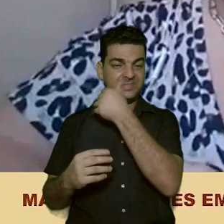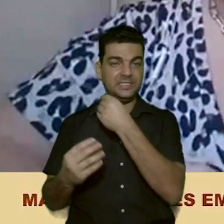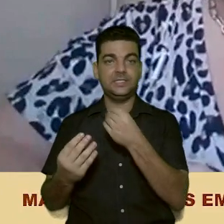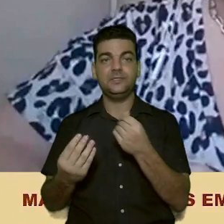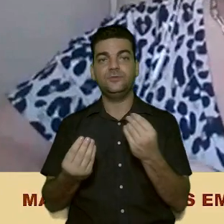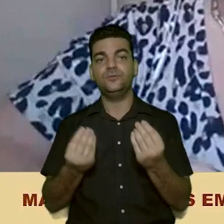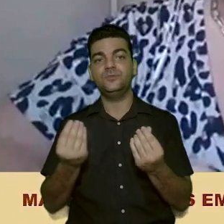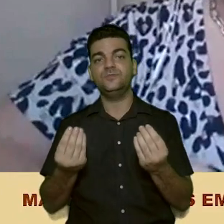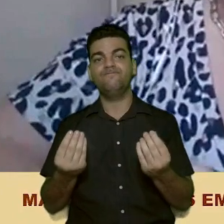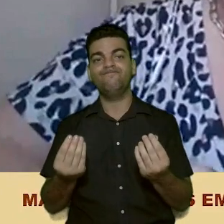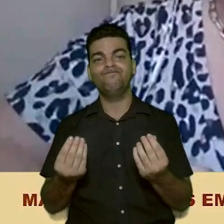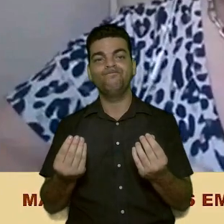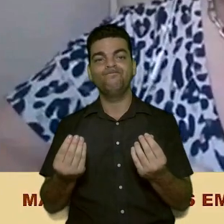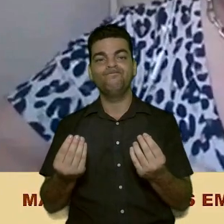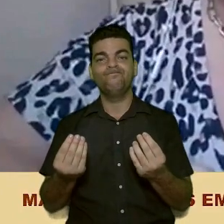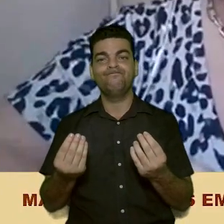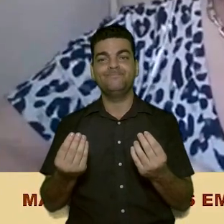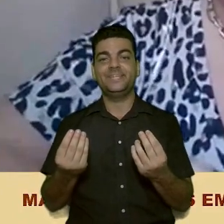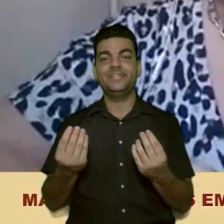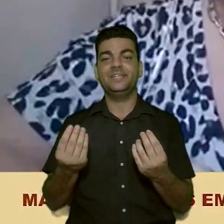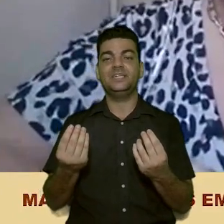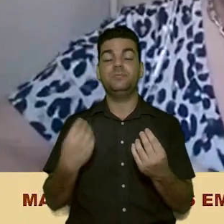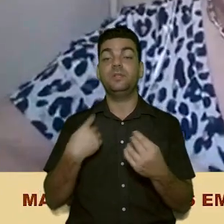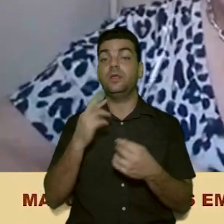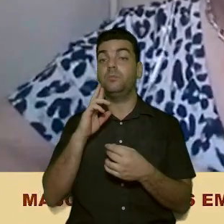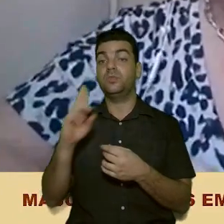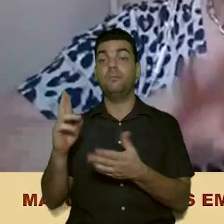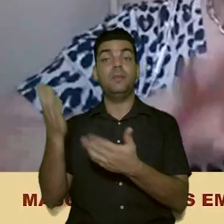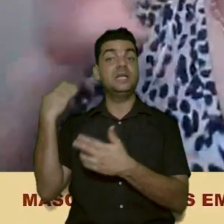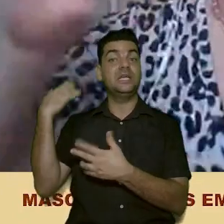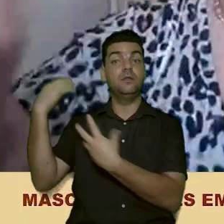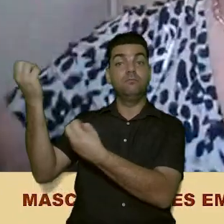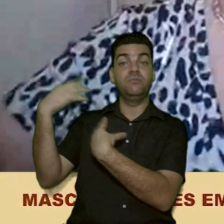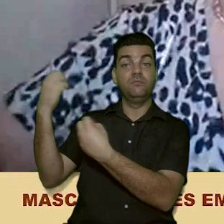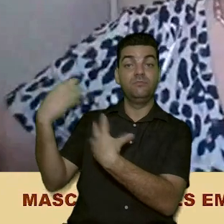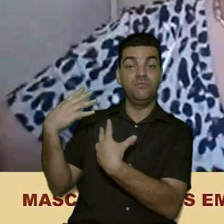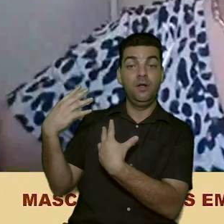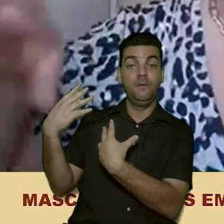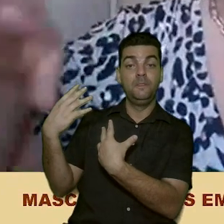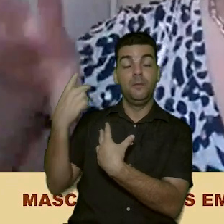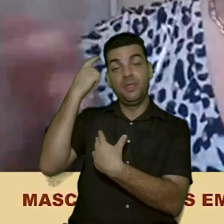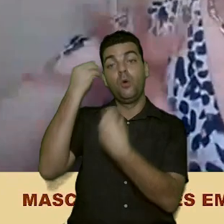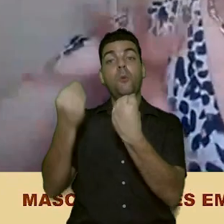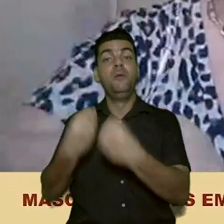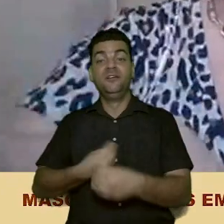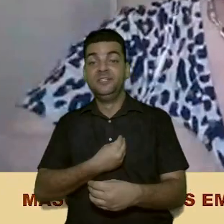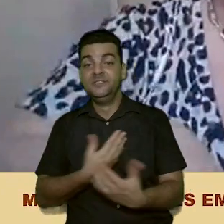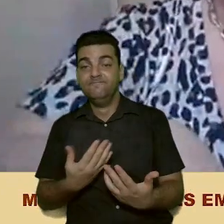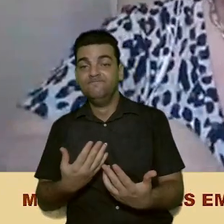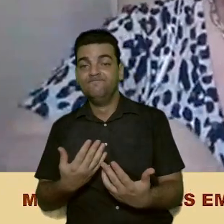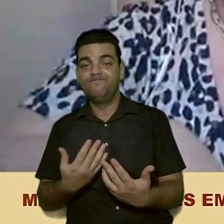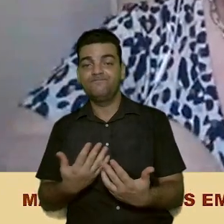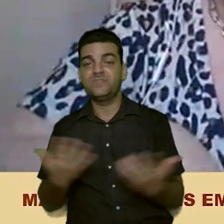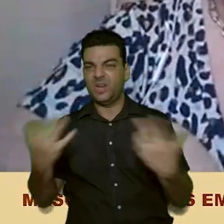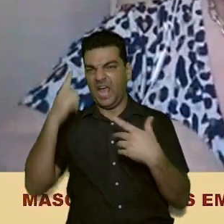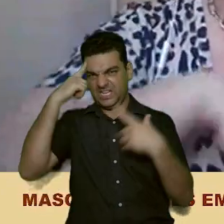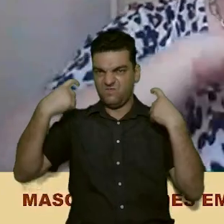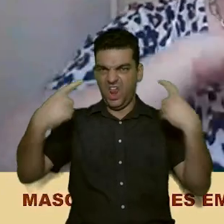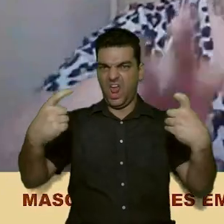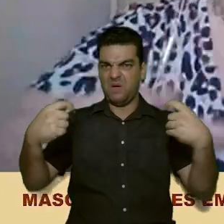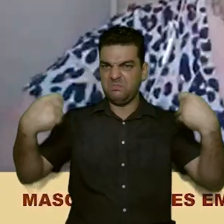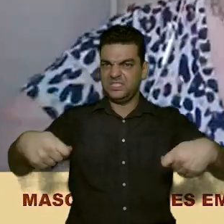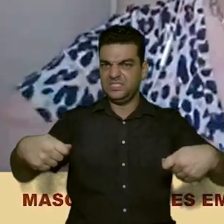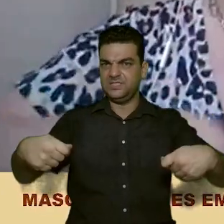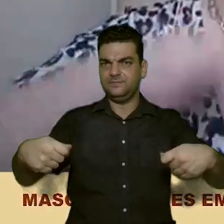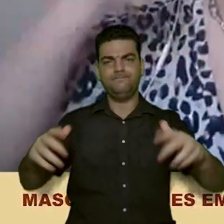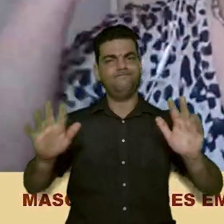como a resposta que foi permitida a eles para qualquer situação do cotidiano é a resposta violenta. Né, diante